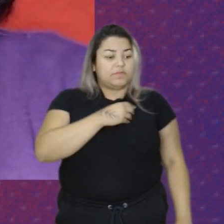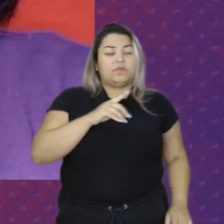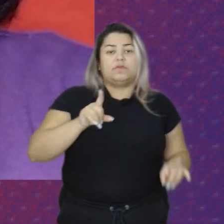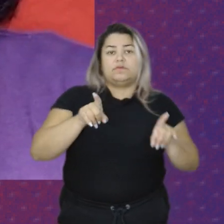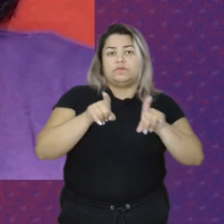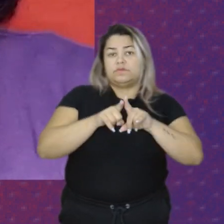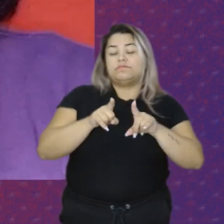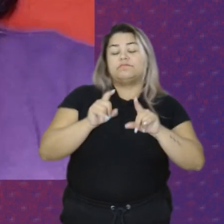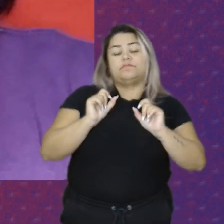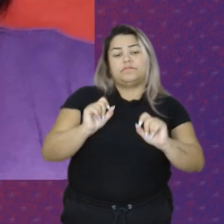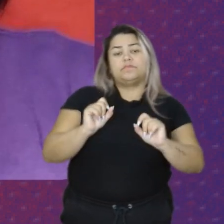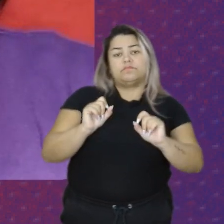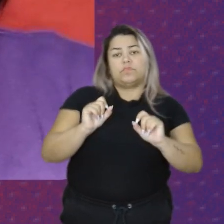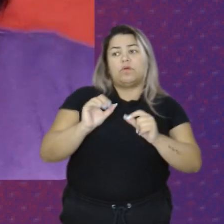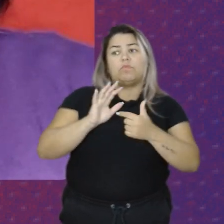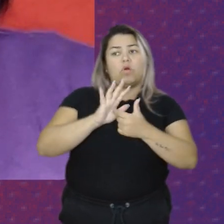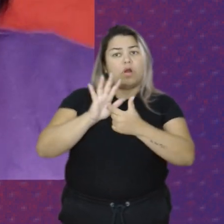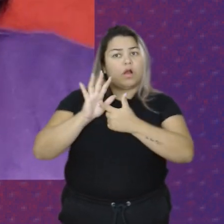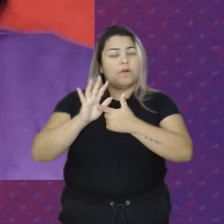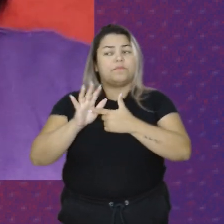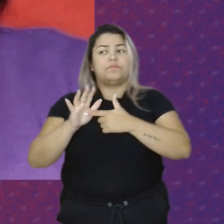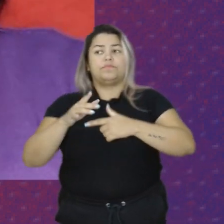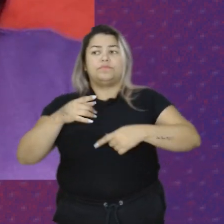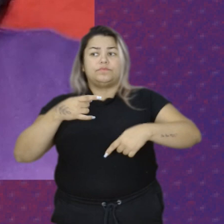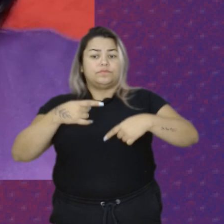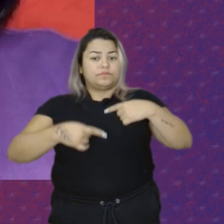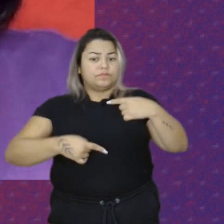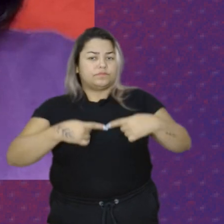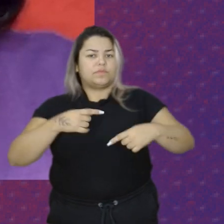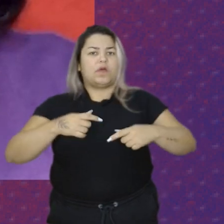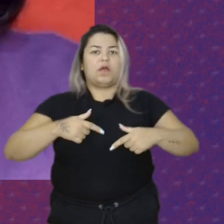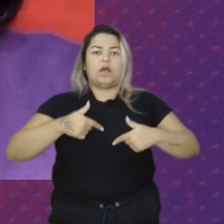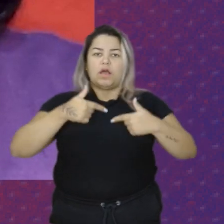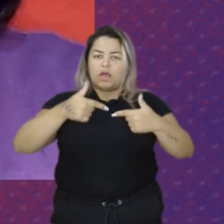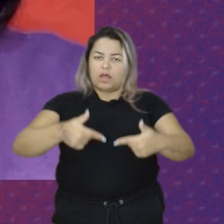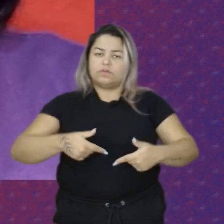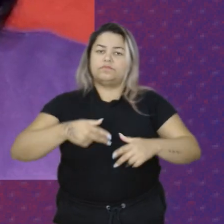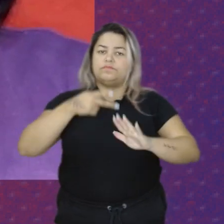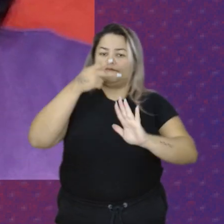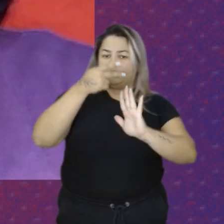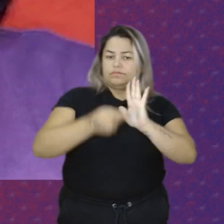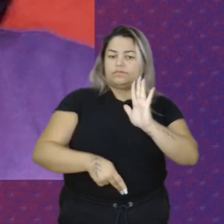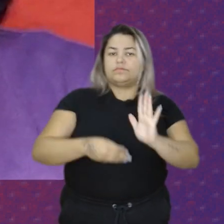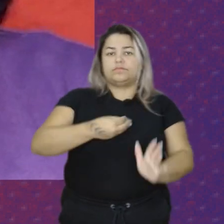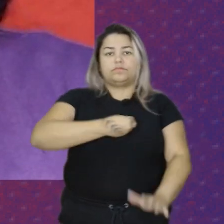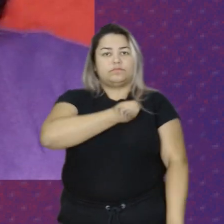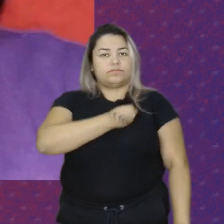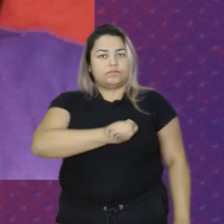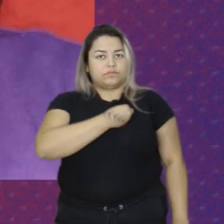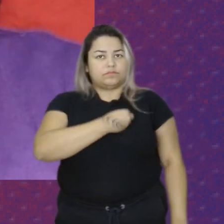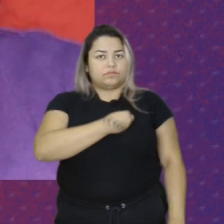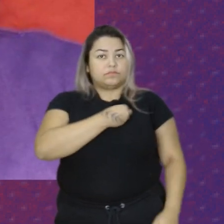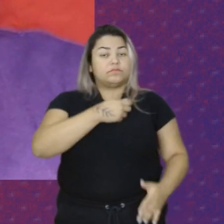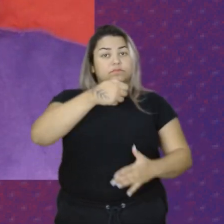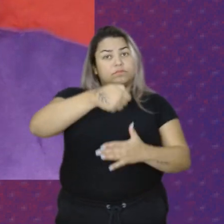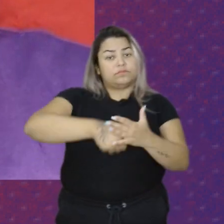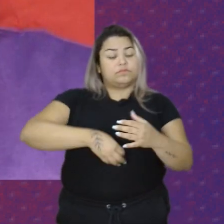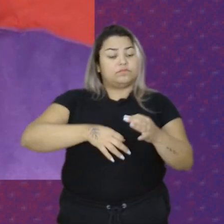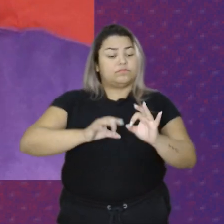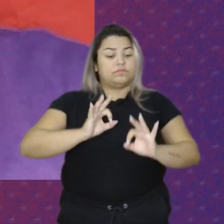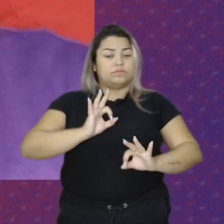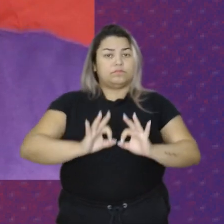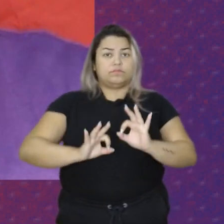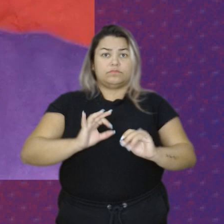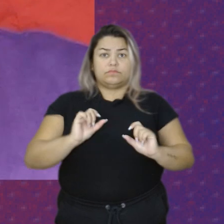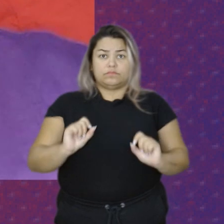nossa reivindicação, faz parte do nosso projeto de vida ter essa justiça ambiental